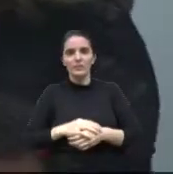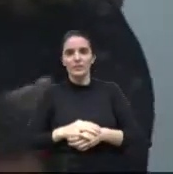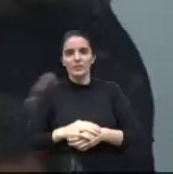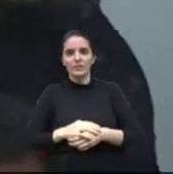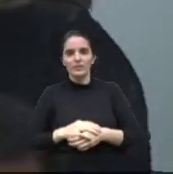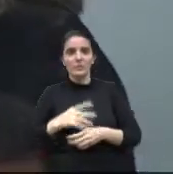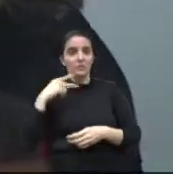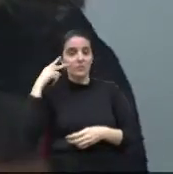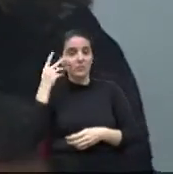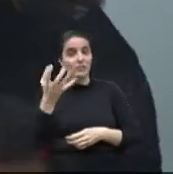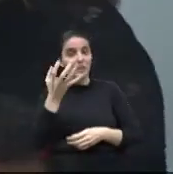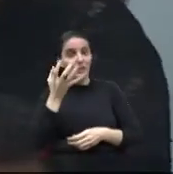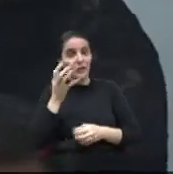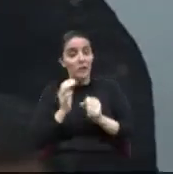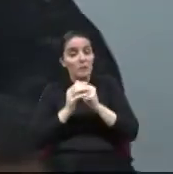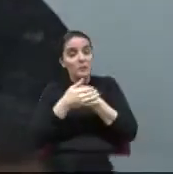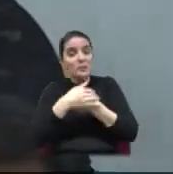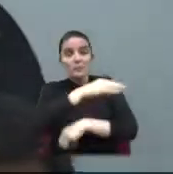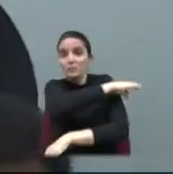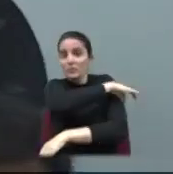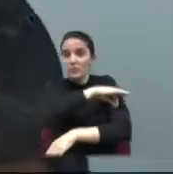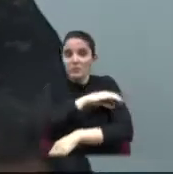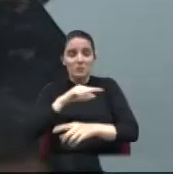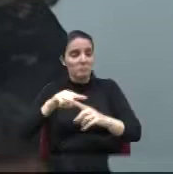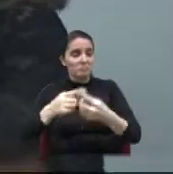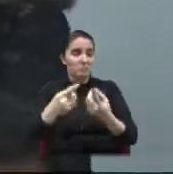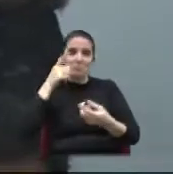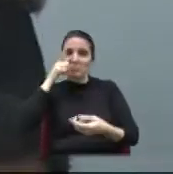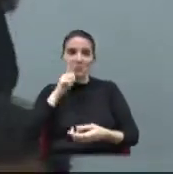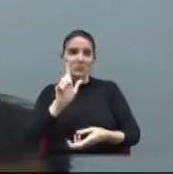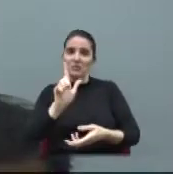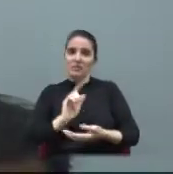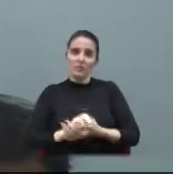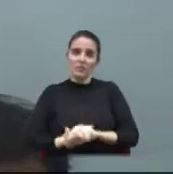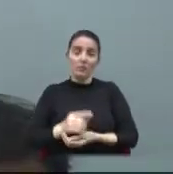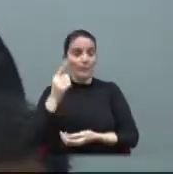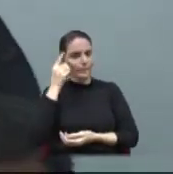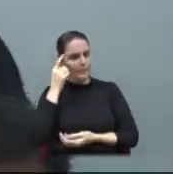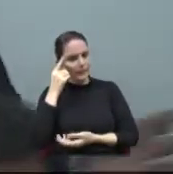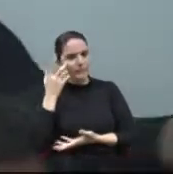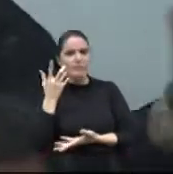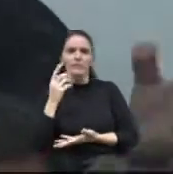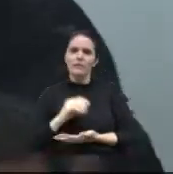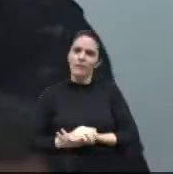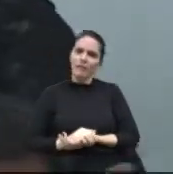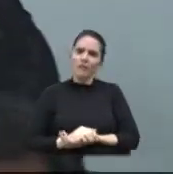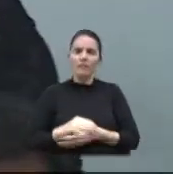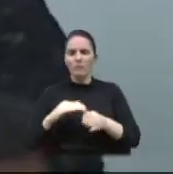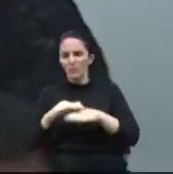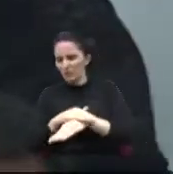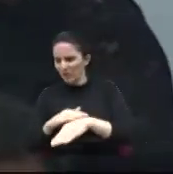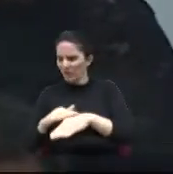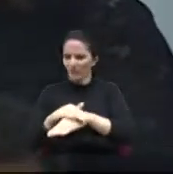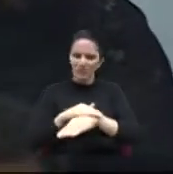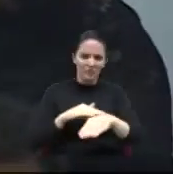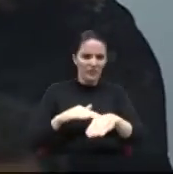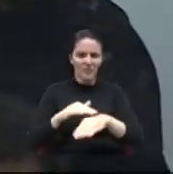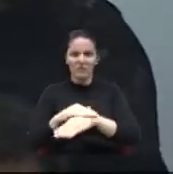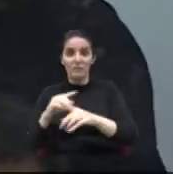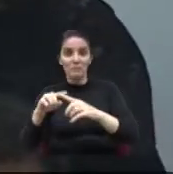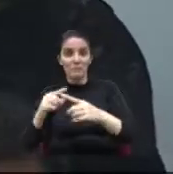mas não consegue! Eu falo sempre aqui para nós, vamos ver o lado bom da coisa. Aí a gente fica conversando, mas não consegue achar o lado